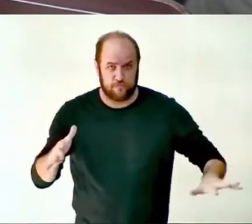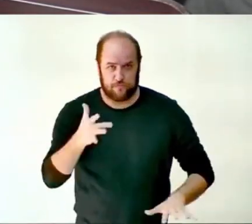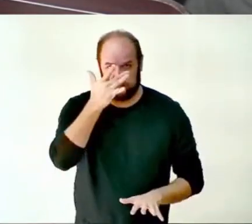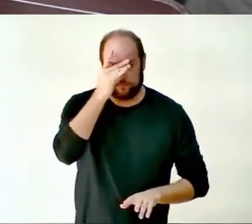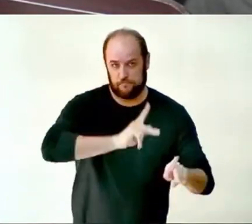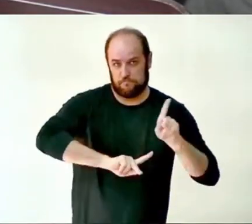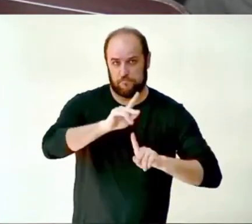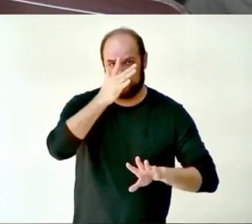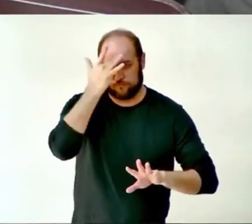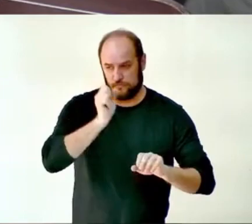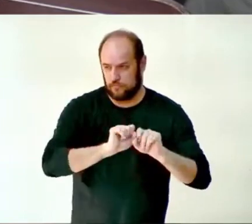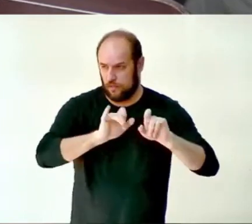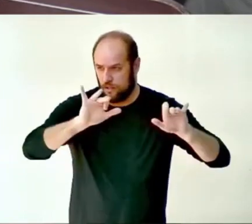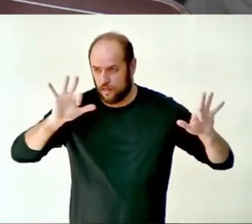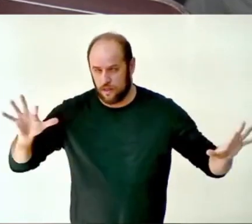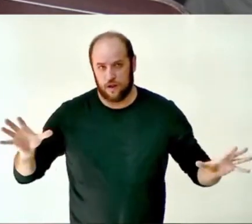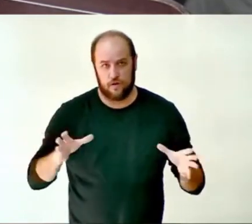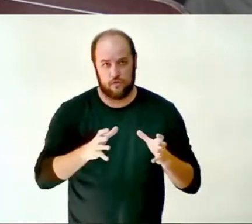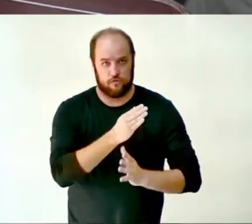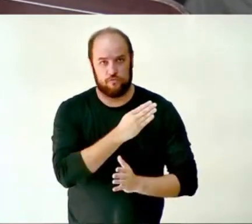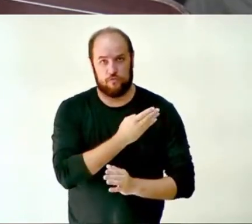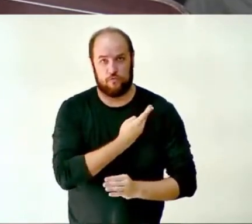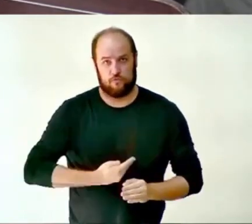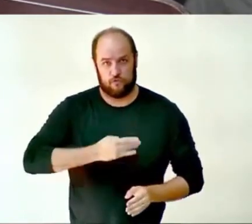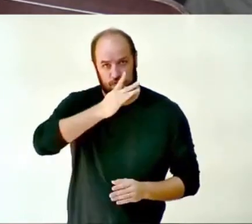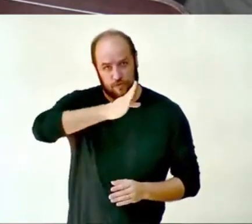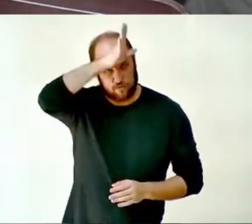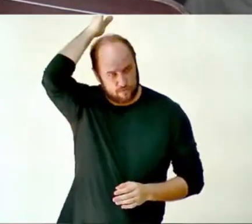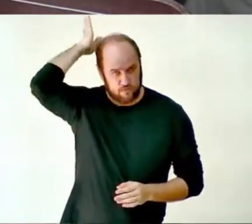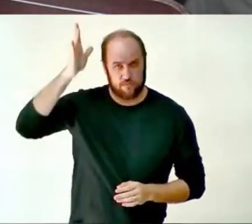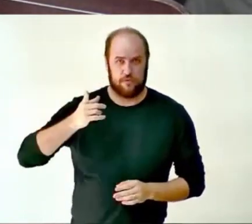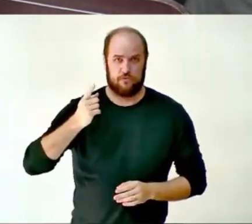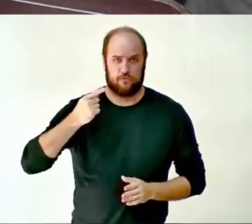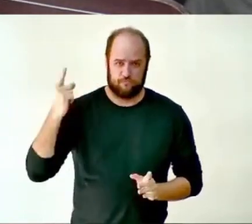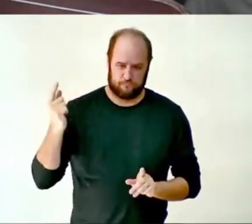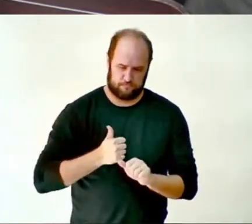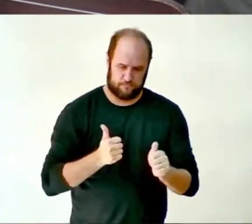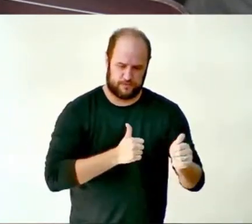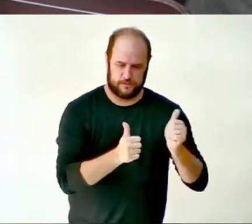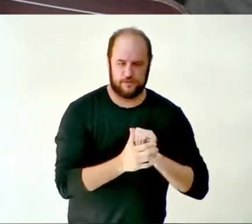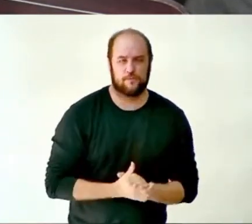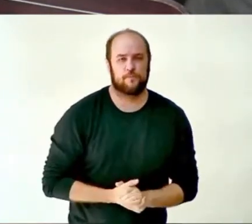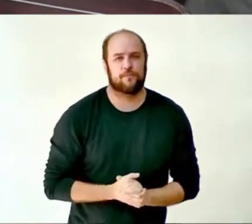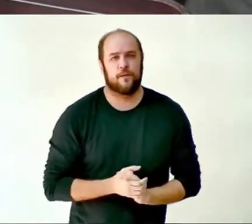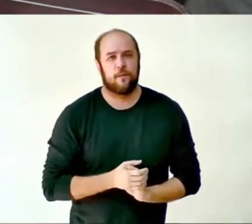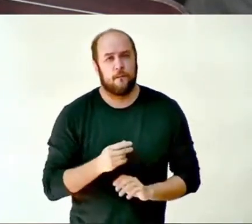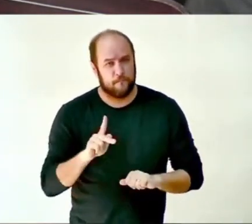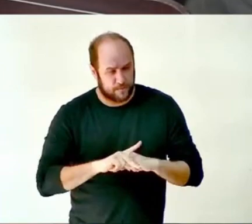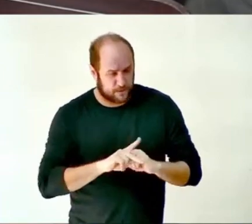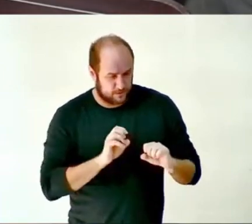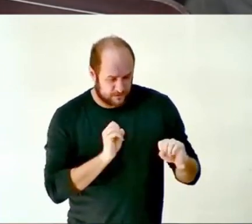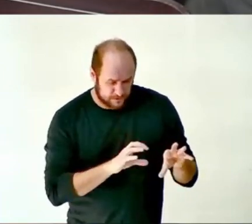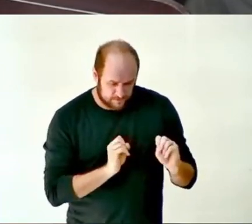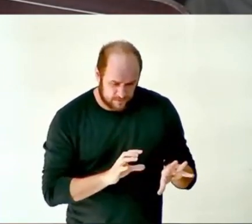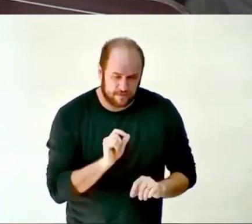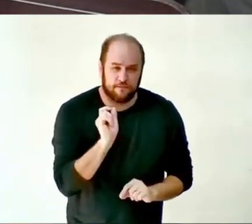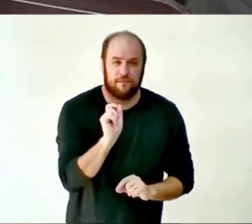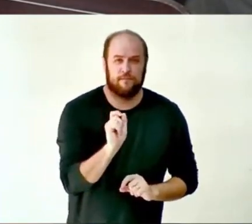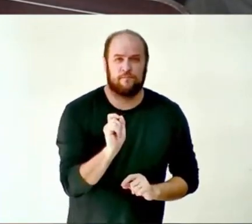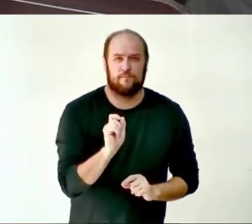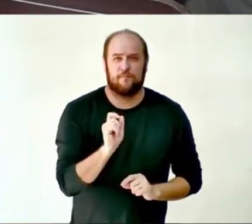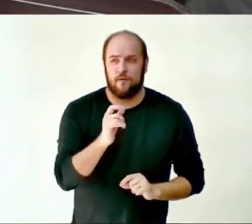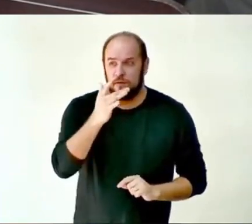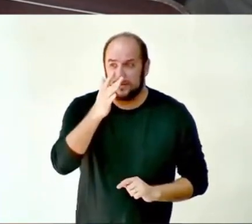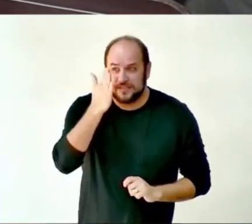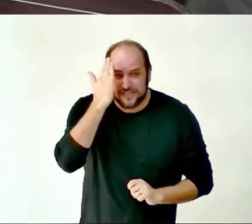espalhados pelo Império Romano, e eles foram para muitos lugares. A orientação de Pedro para eles é, recebam em casa. Quando